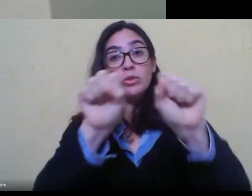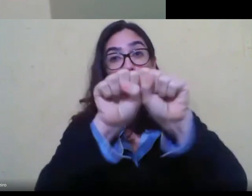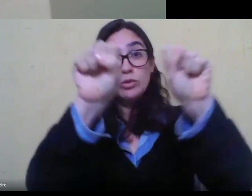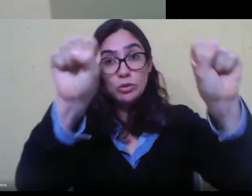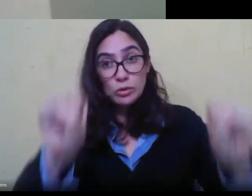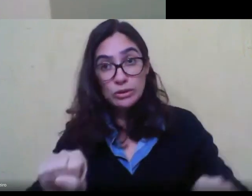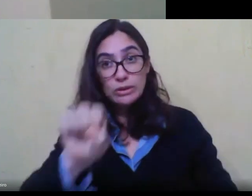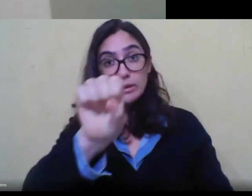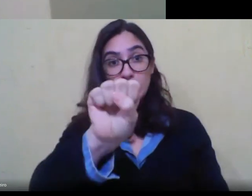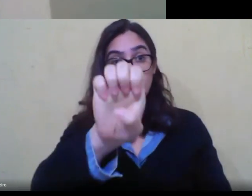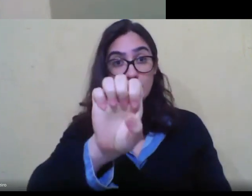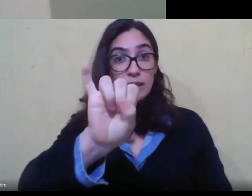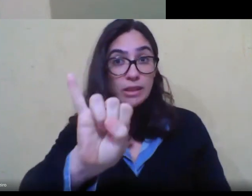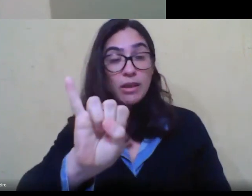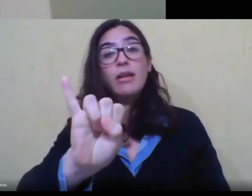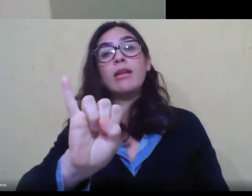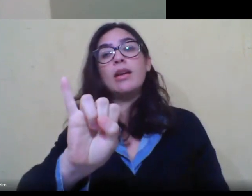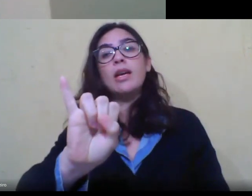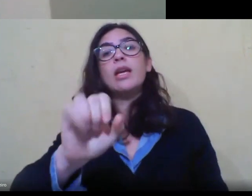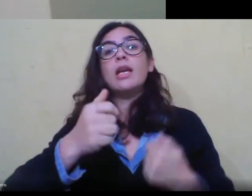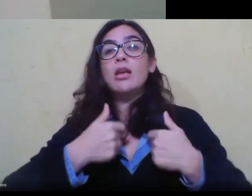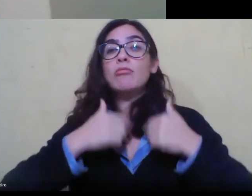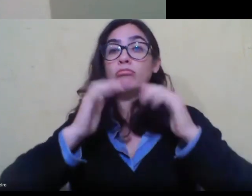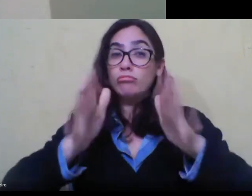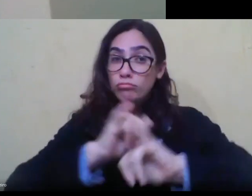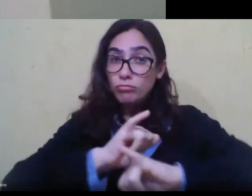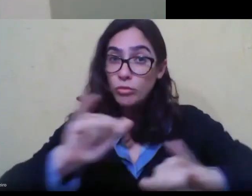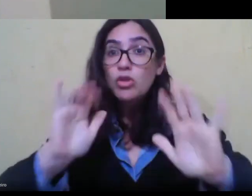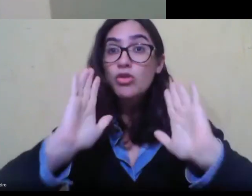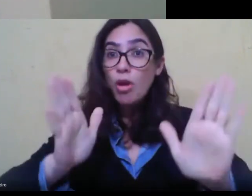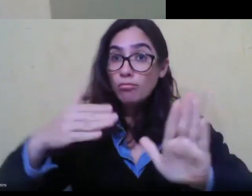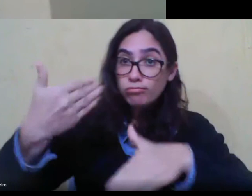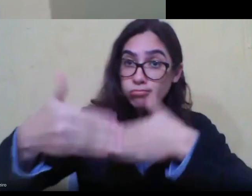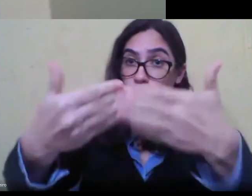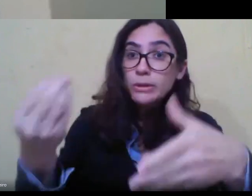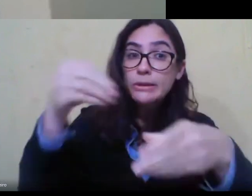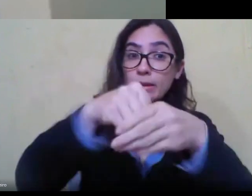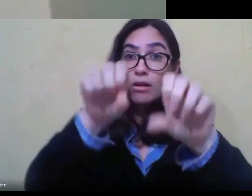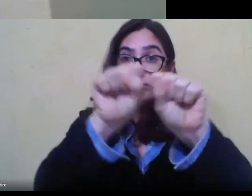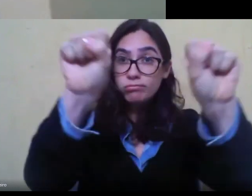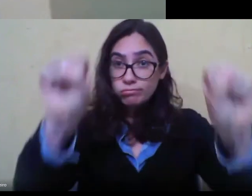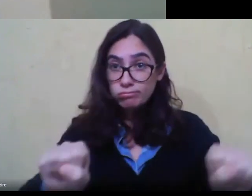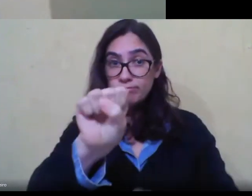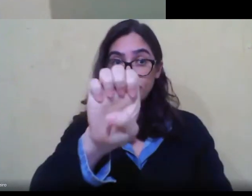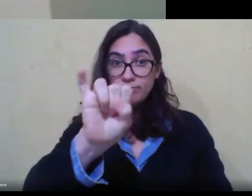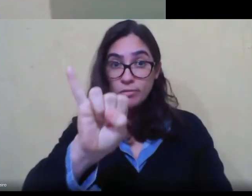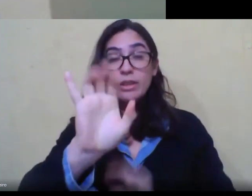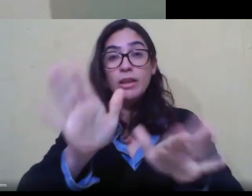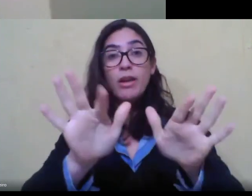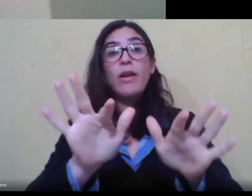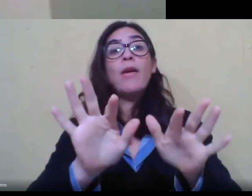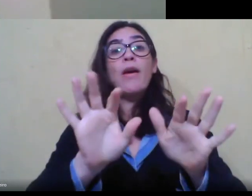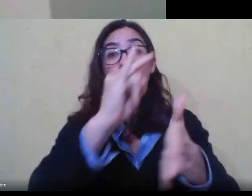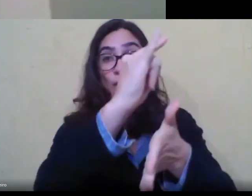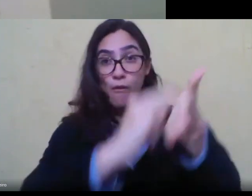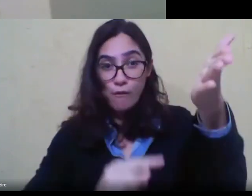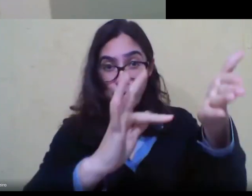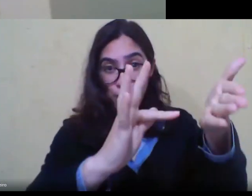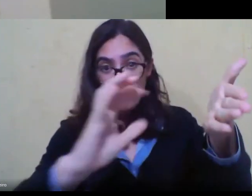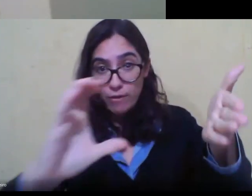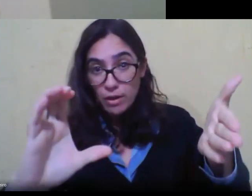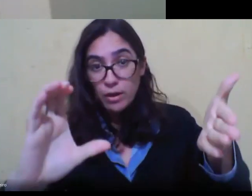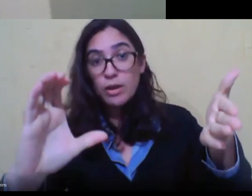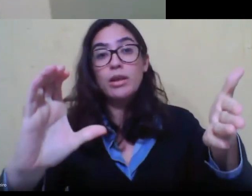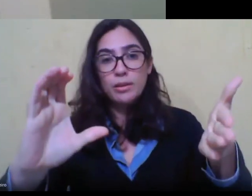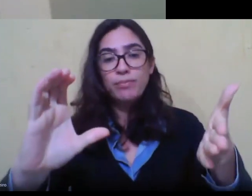agilizado, embora a gente saiba que dependa de reuniões ainda para aprovação, mas já é um passo,